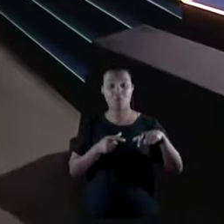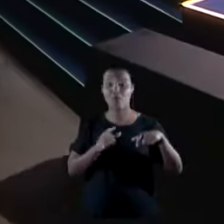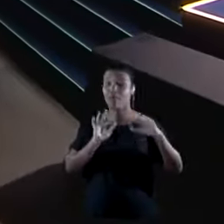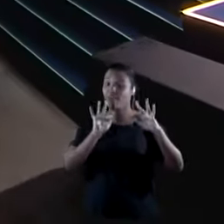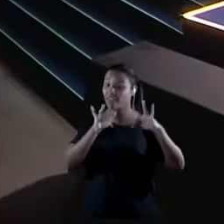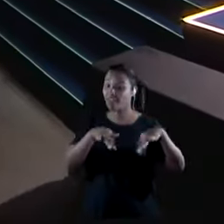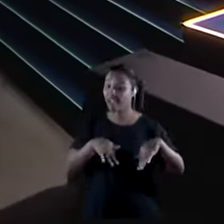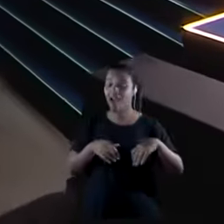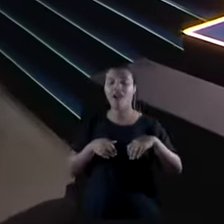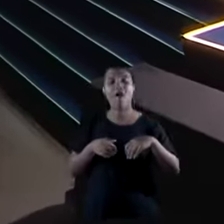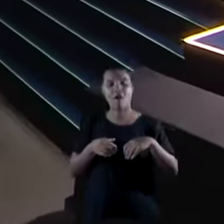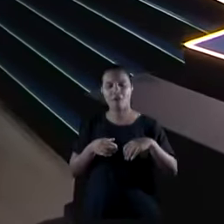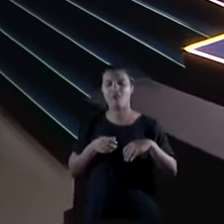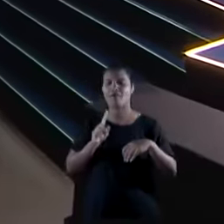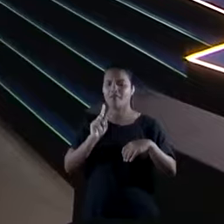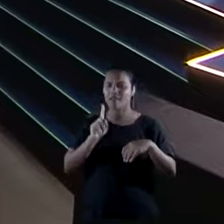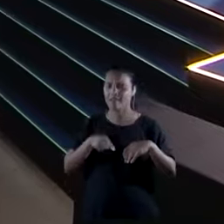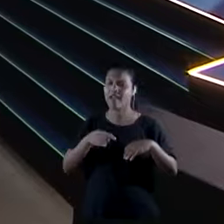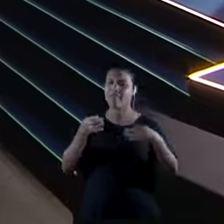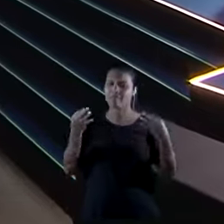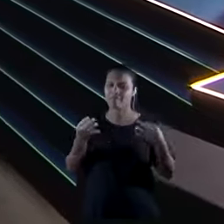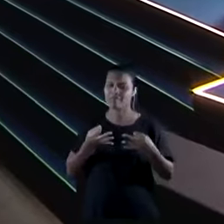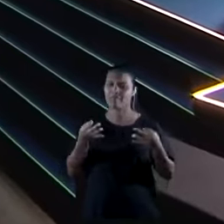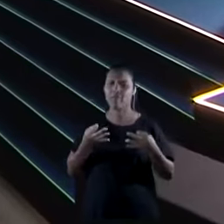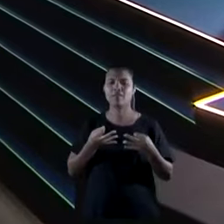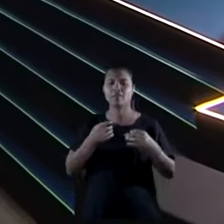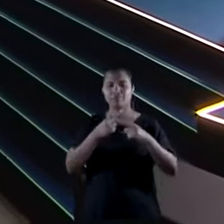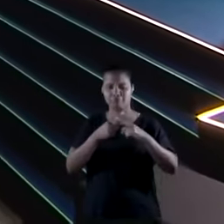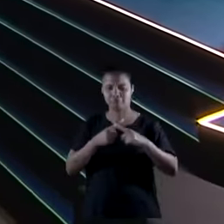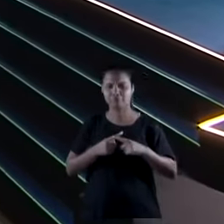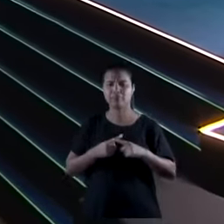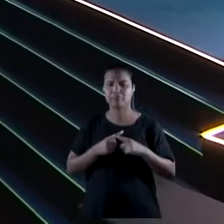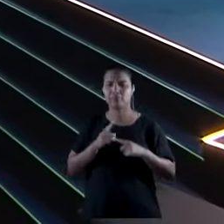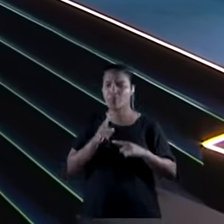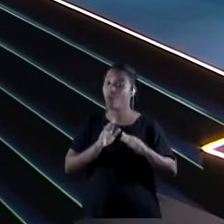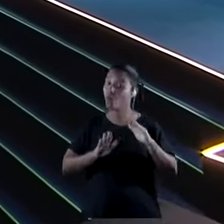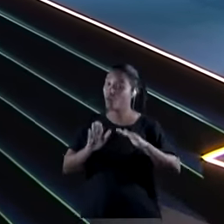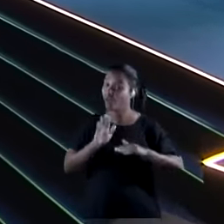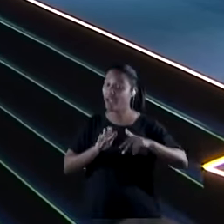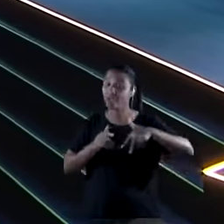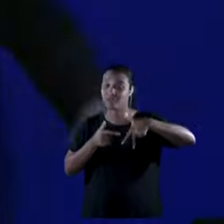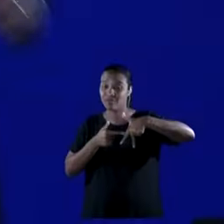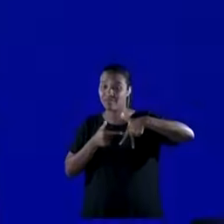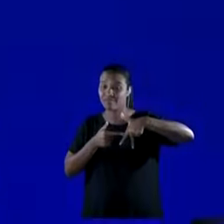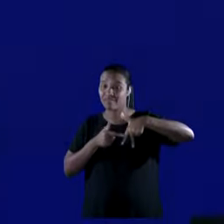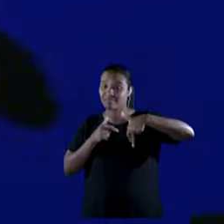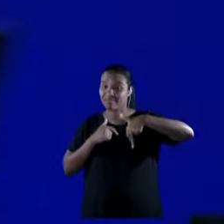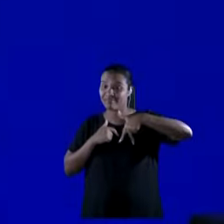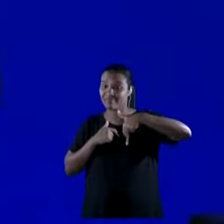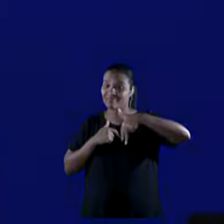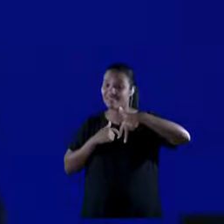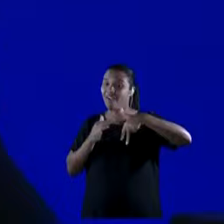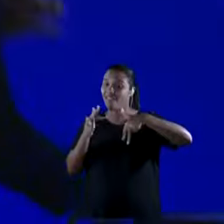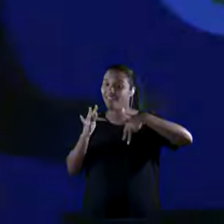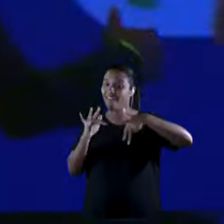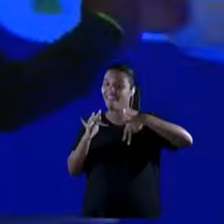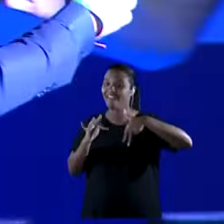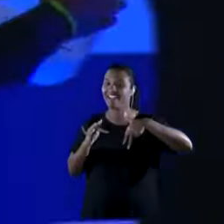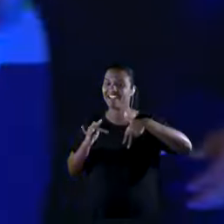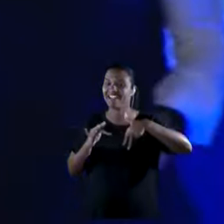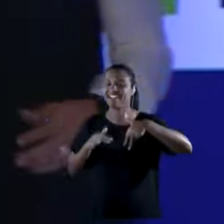final, decisivo na finalíssima. E a coxa, cuidado aí, Endrick, vai devagar com essa escada.